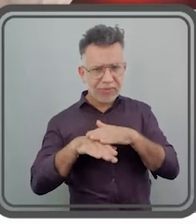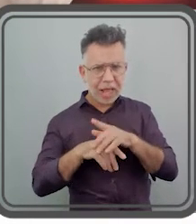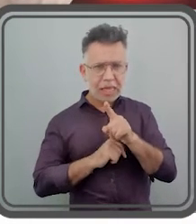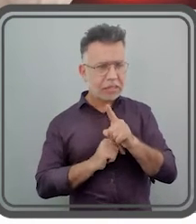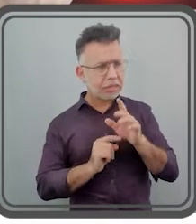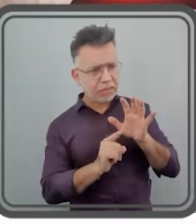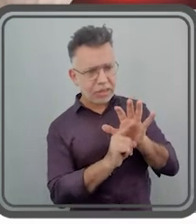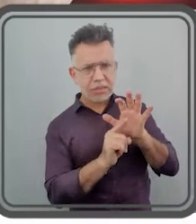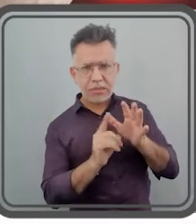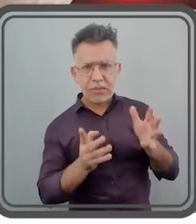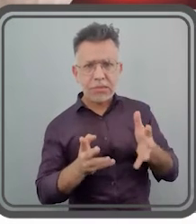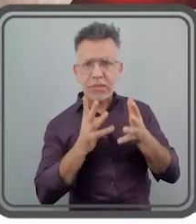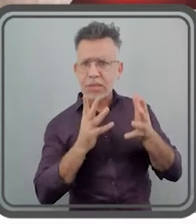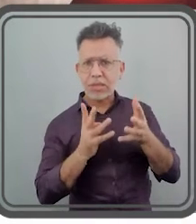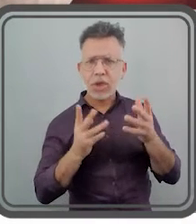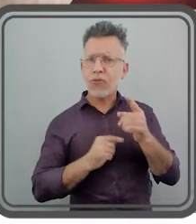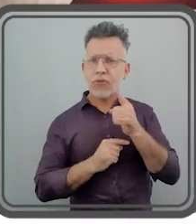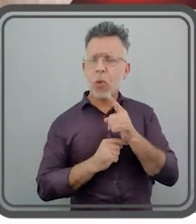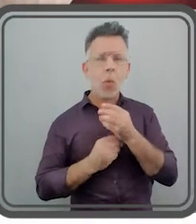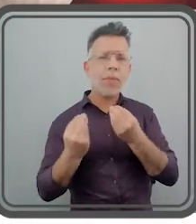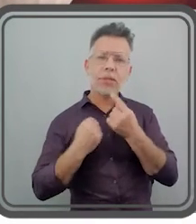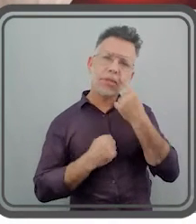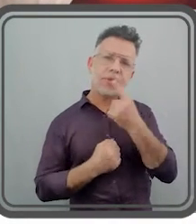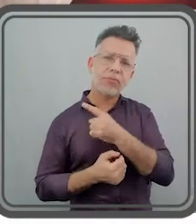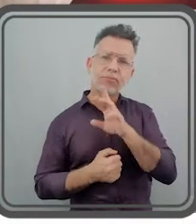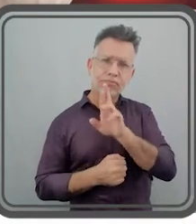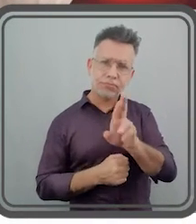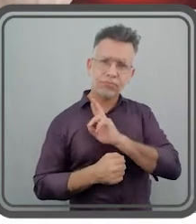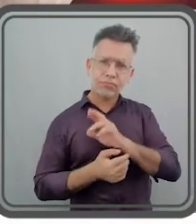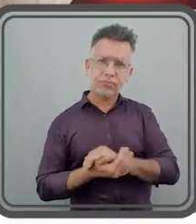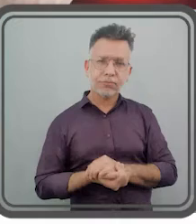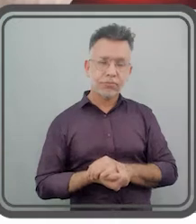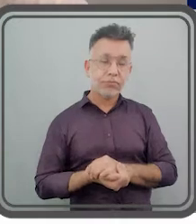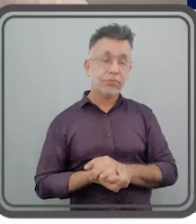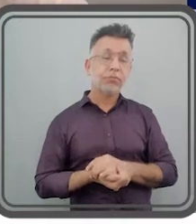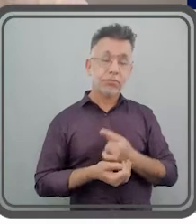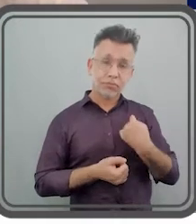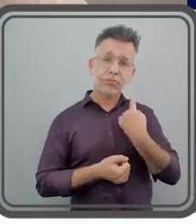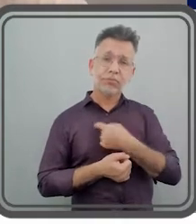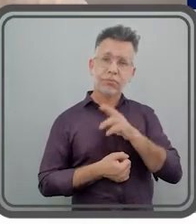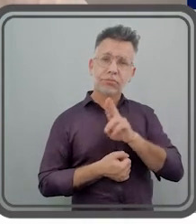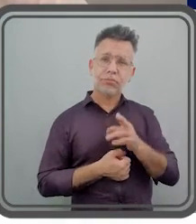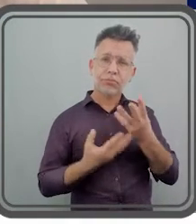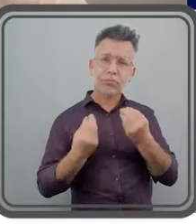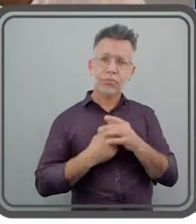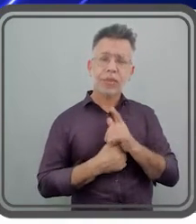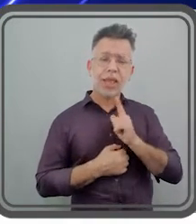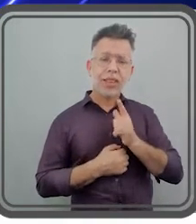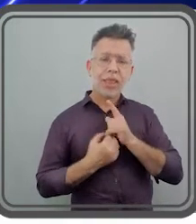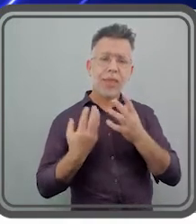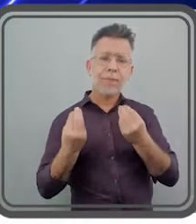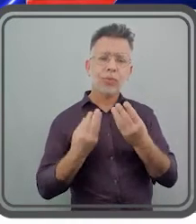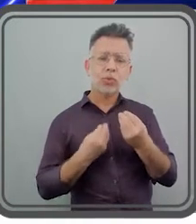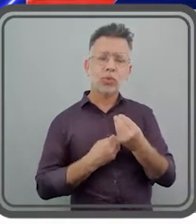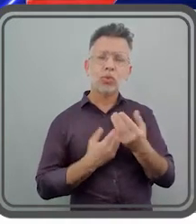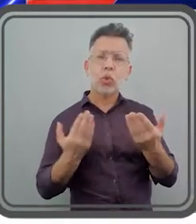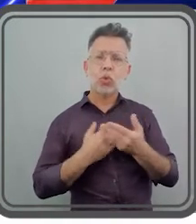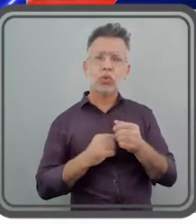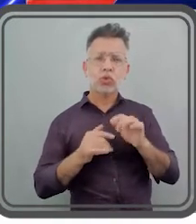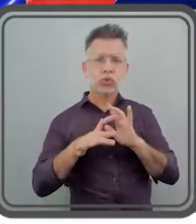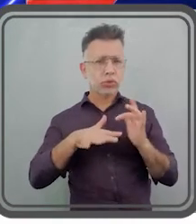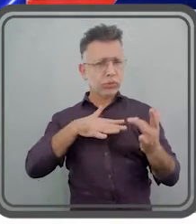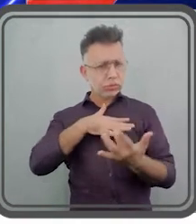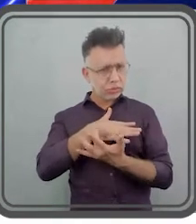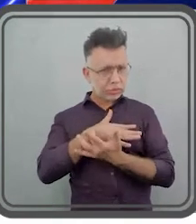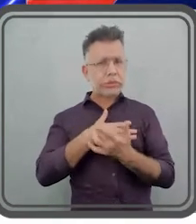fazem se sentir mal também como você vem aí a gente usa bastante a gente tem botado tem muito hoje né as redes